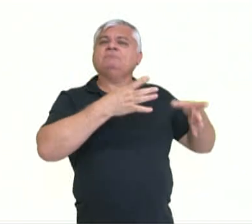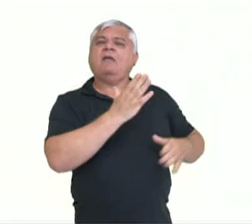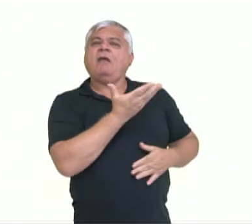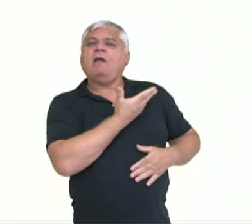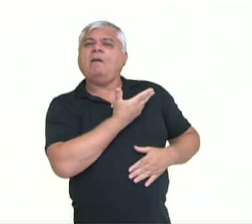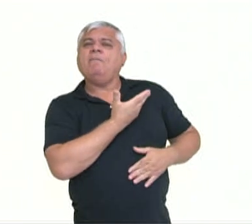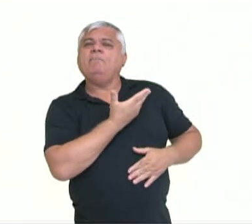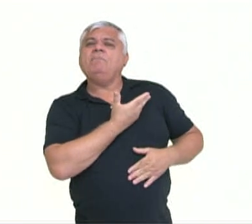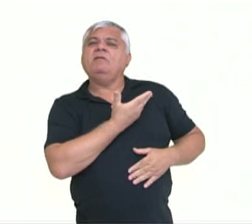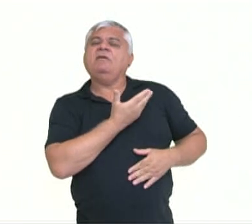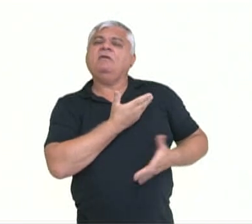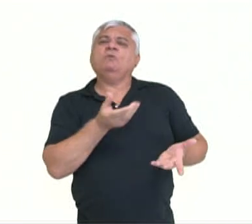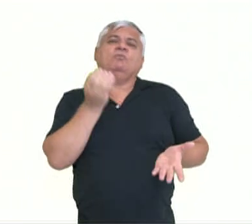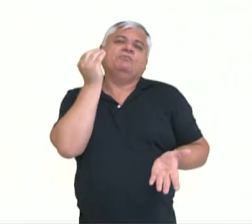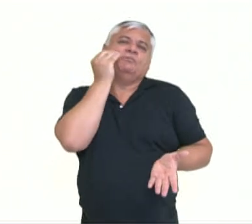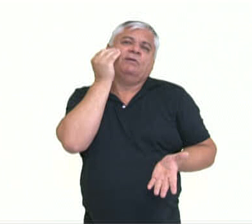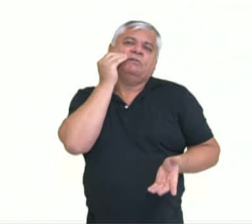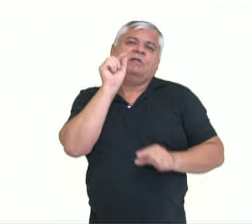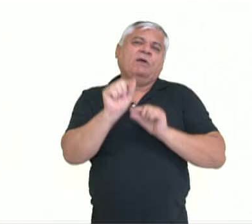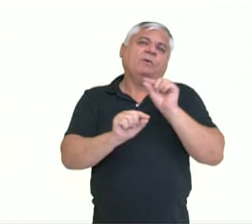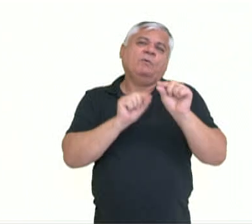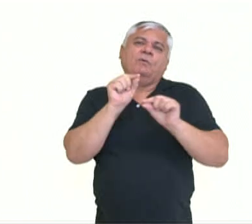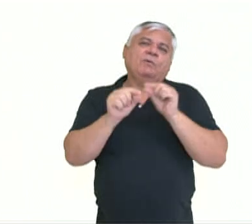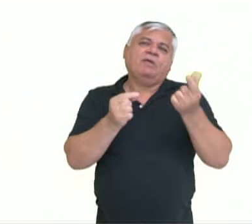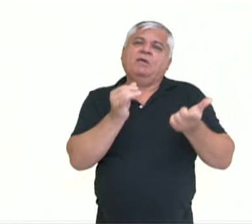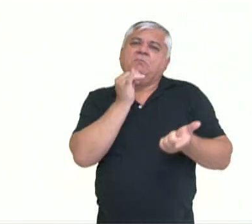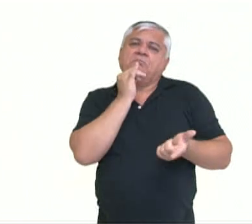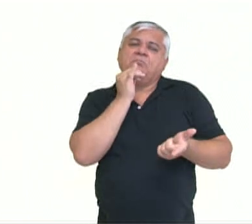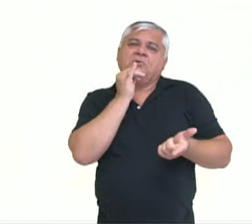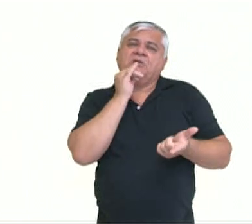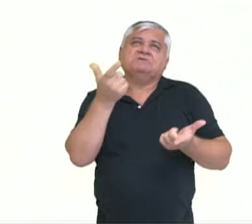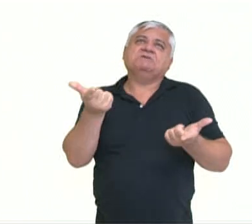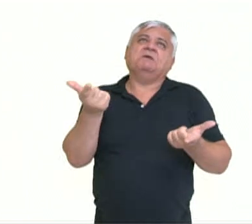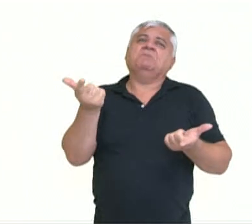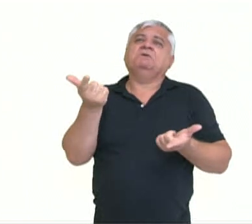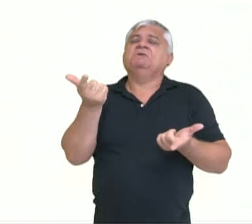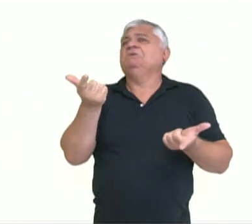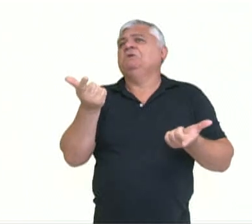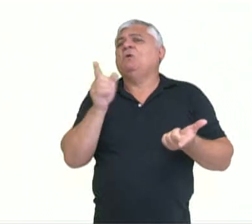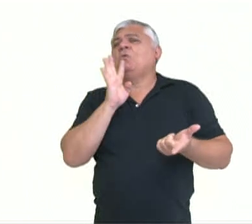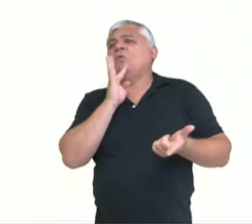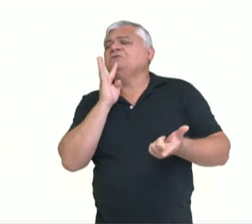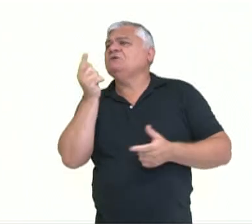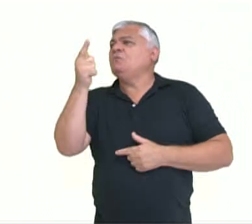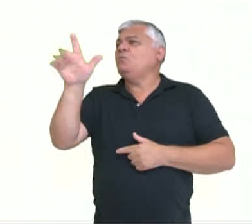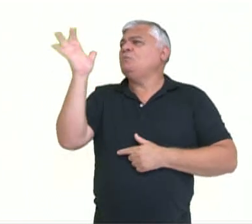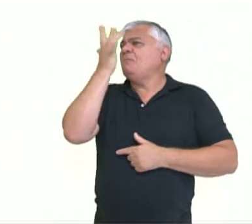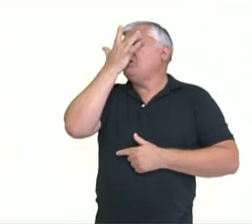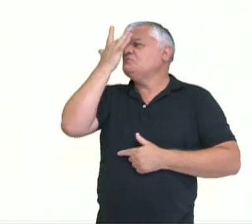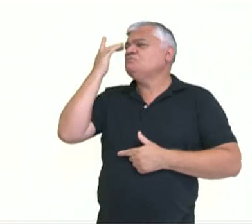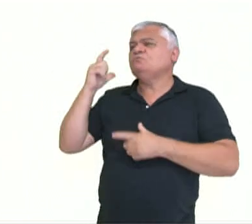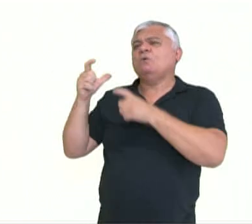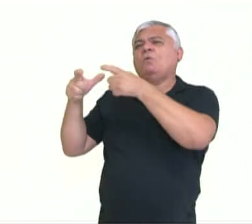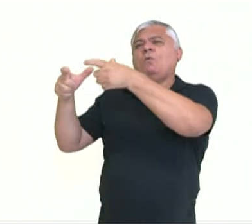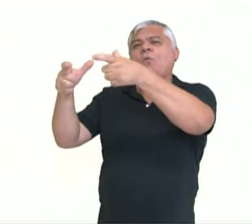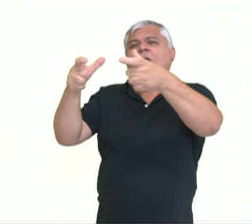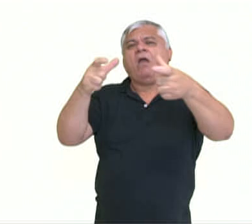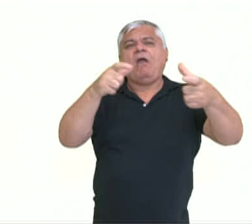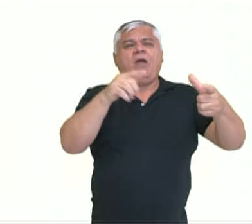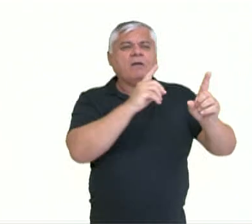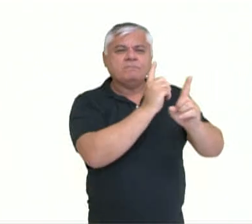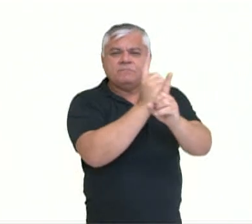intentar volar. Volar como? Volar conhecendo outras ramas, conhecendo outros lugares,